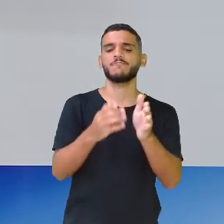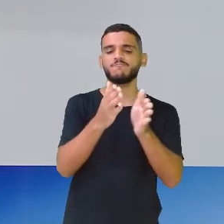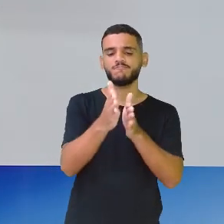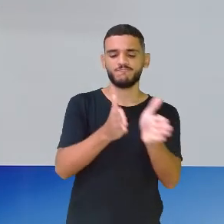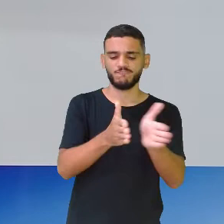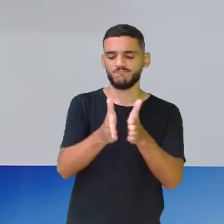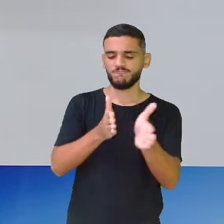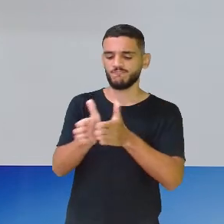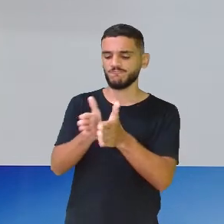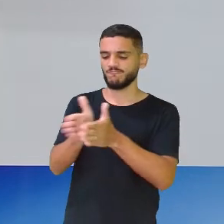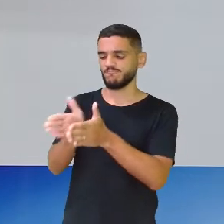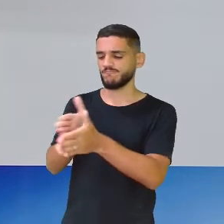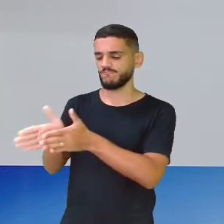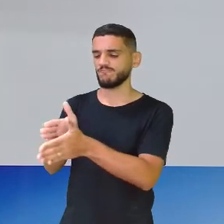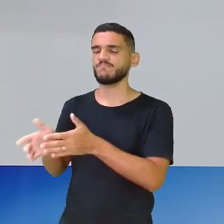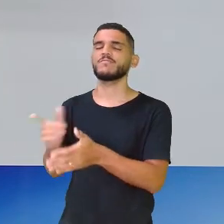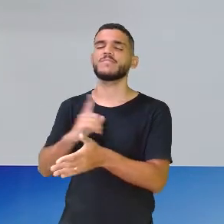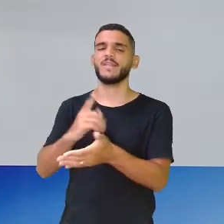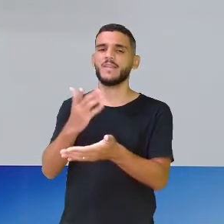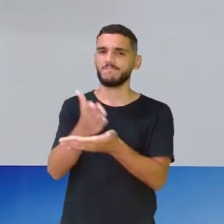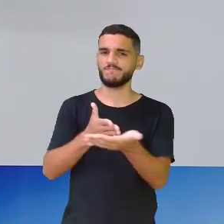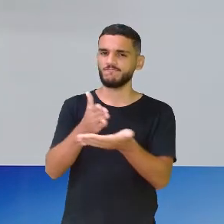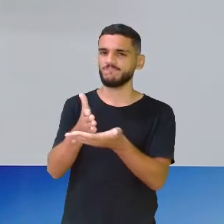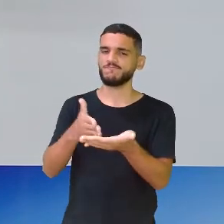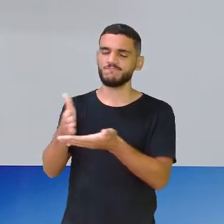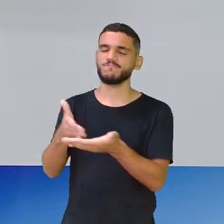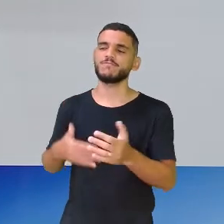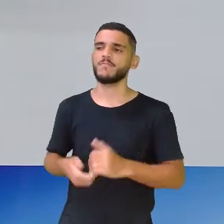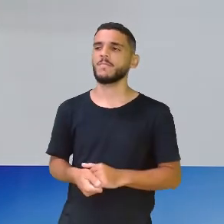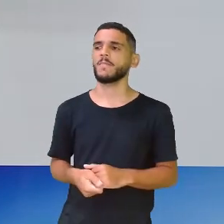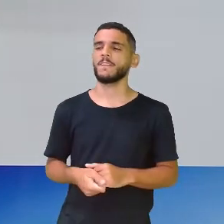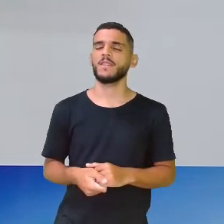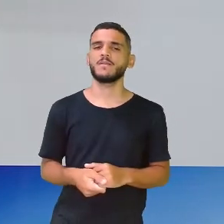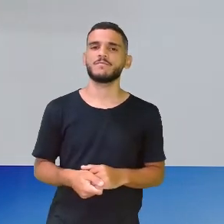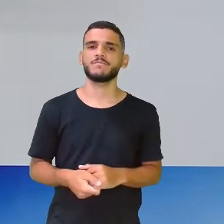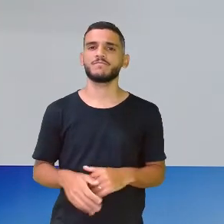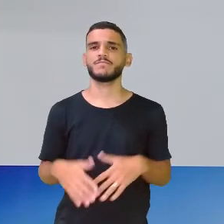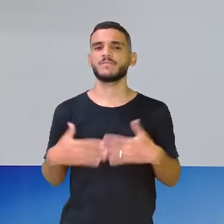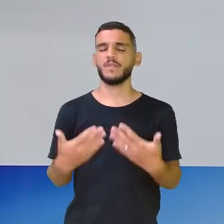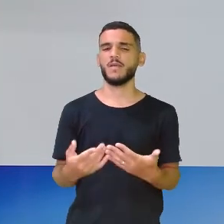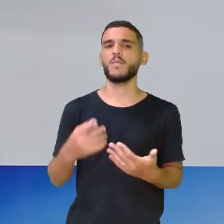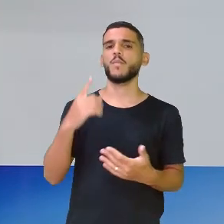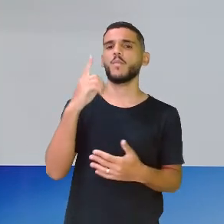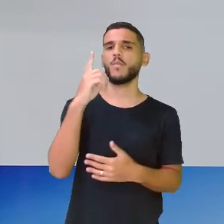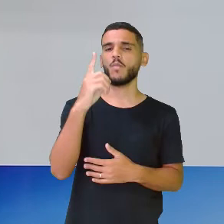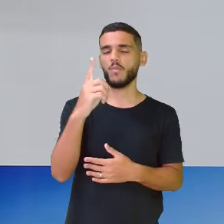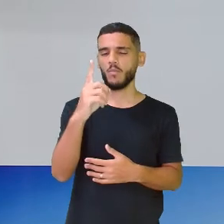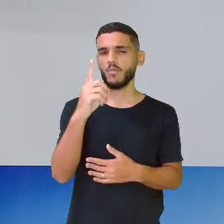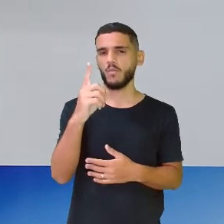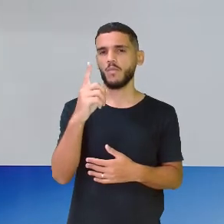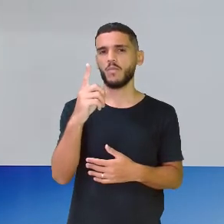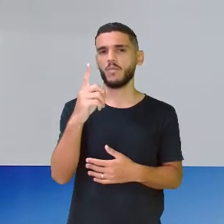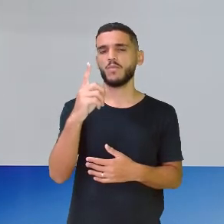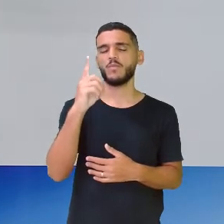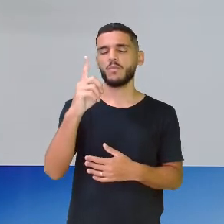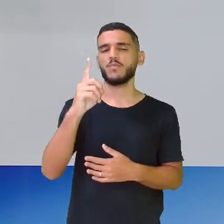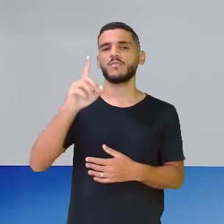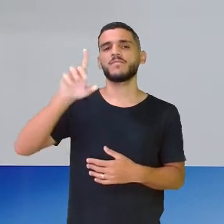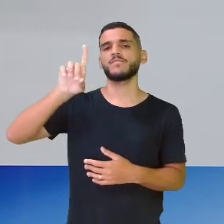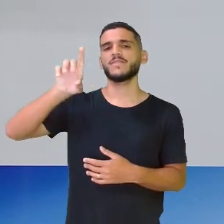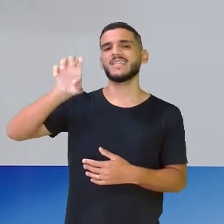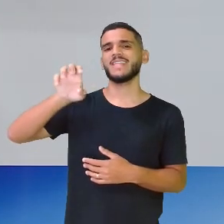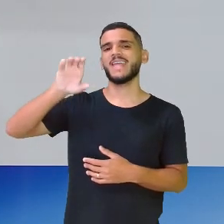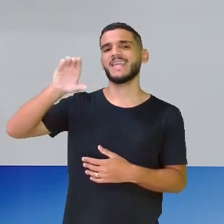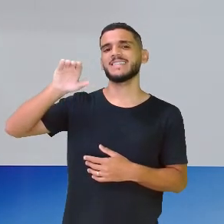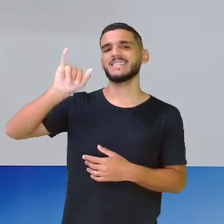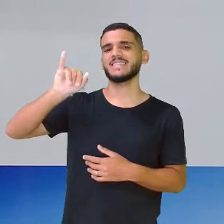moedinha, eu vou dizer que 1/10 vale 10